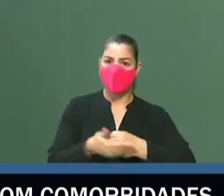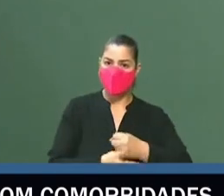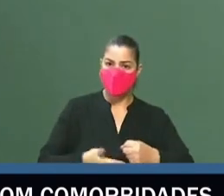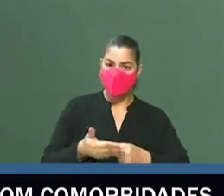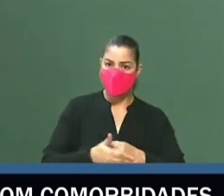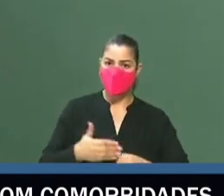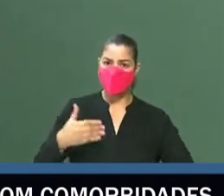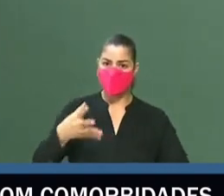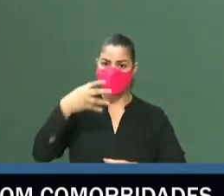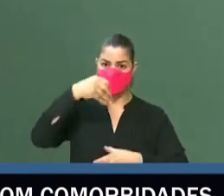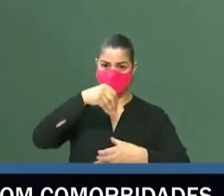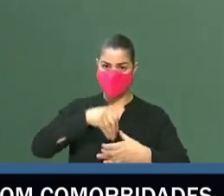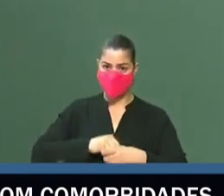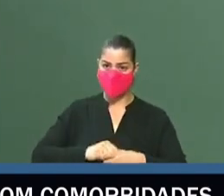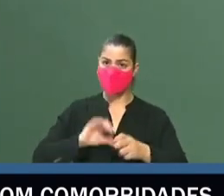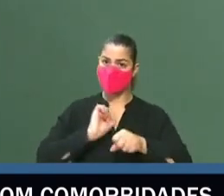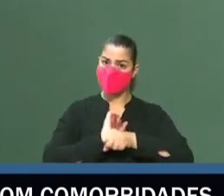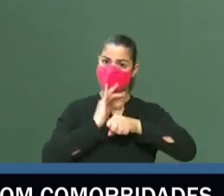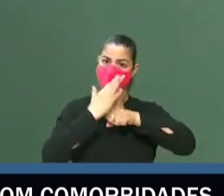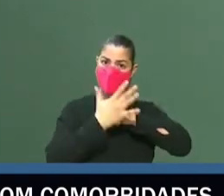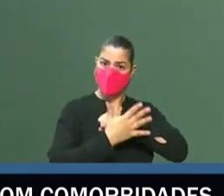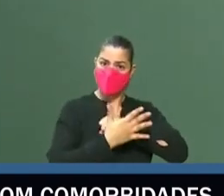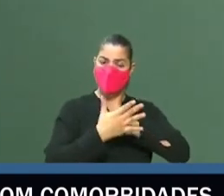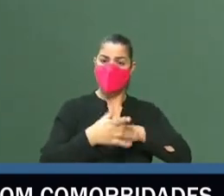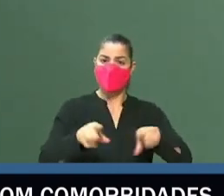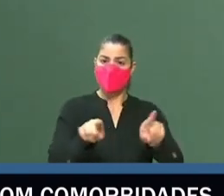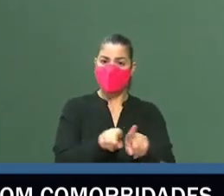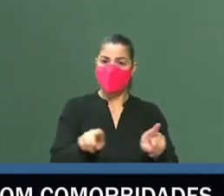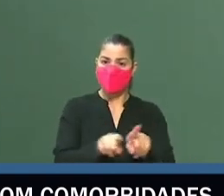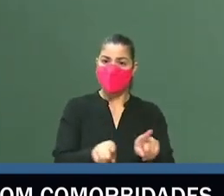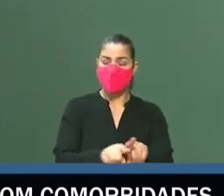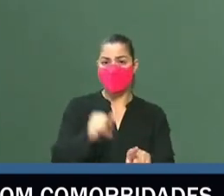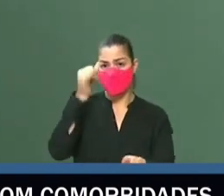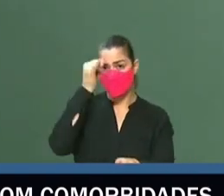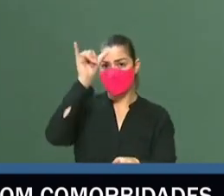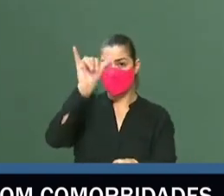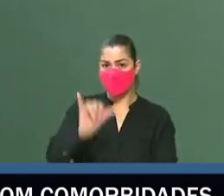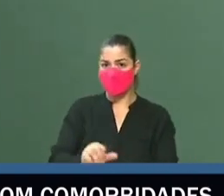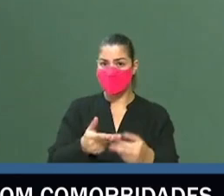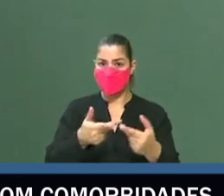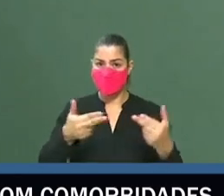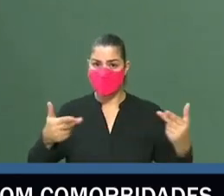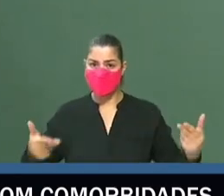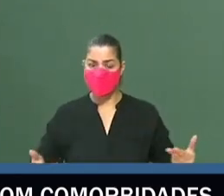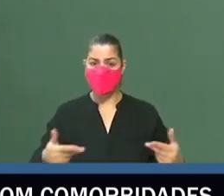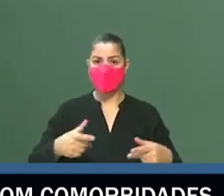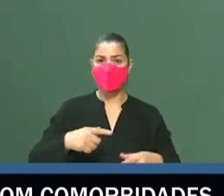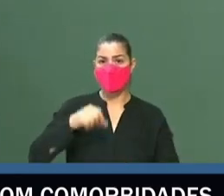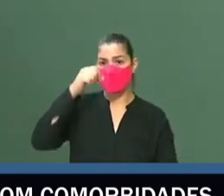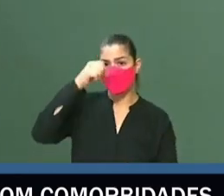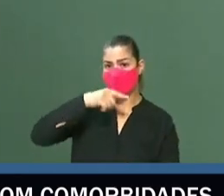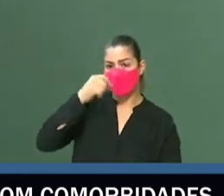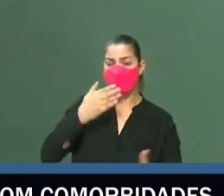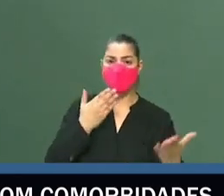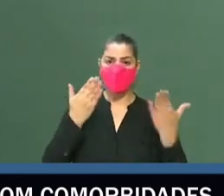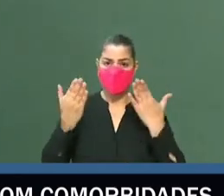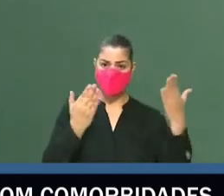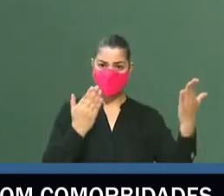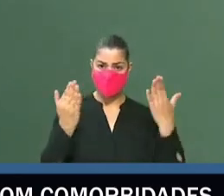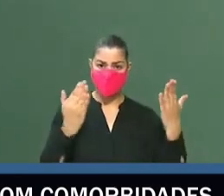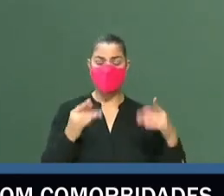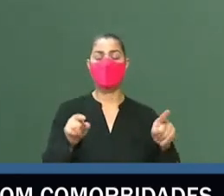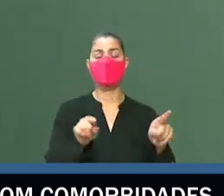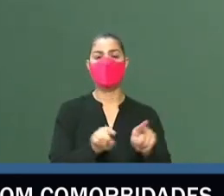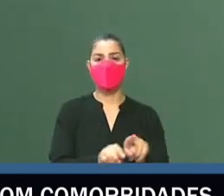para aprimorar as vacinas já existentes assim também vai acontecer com a vacina